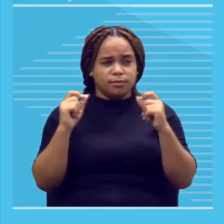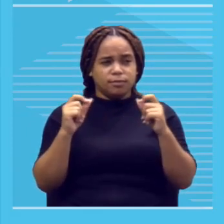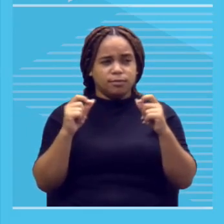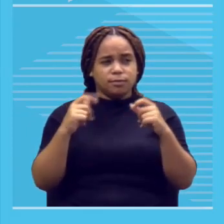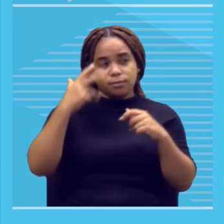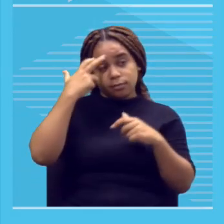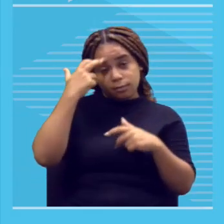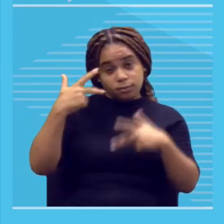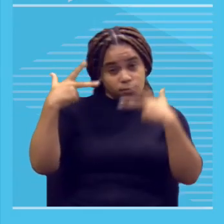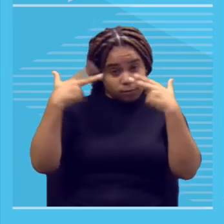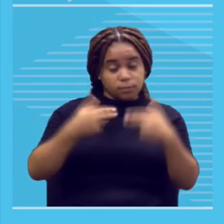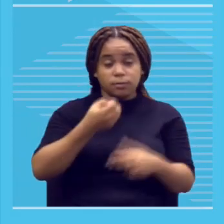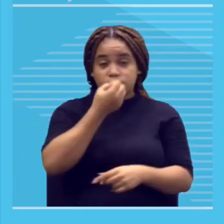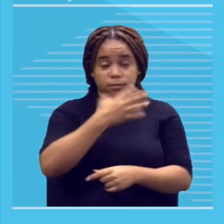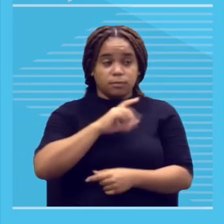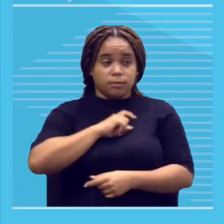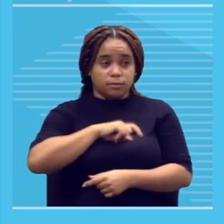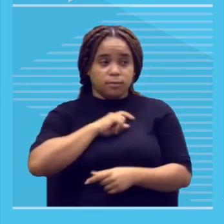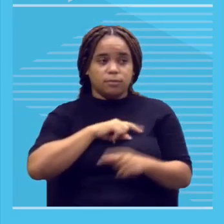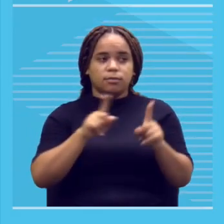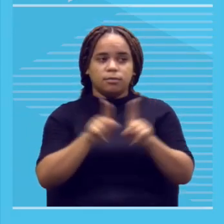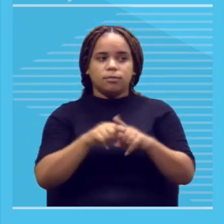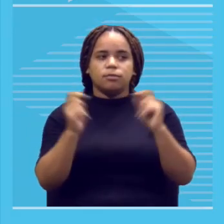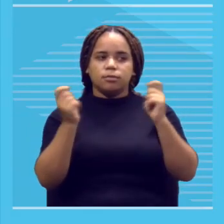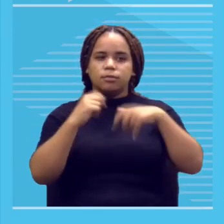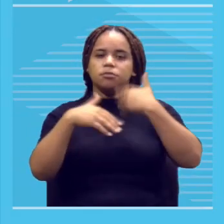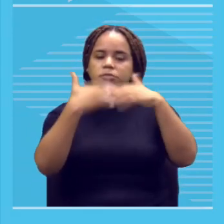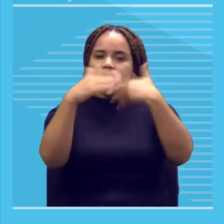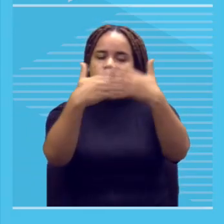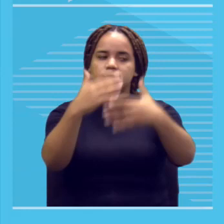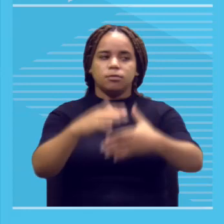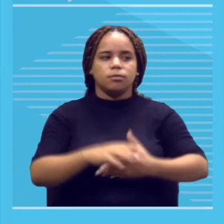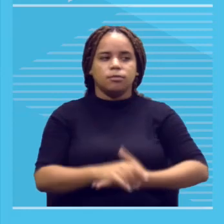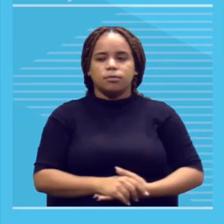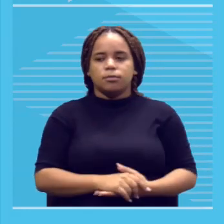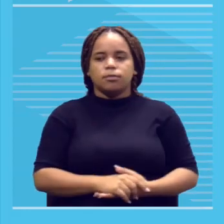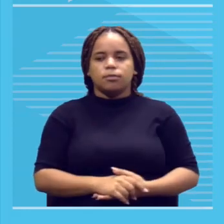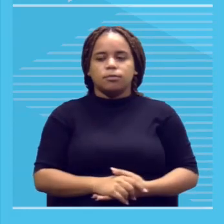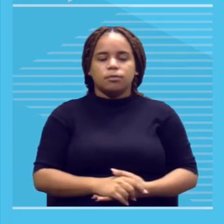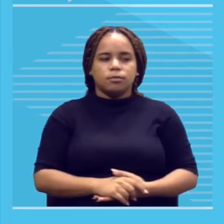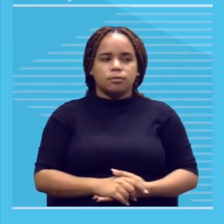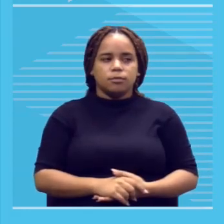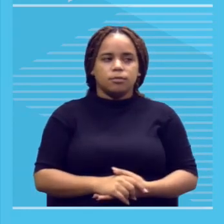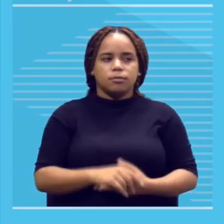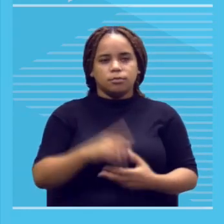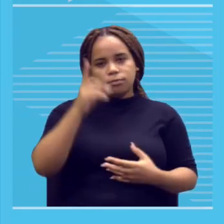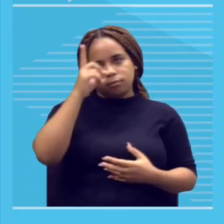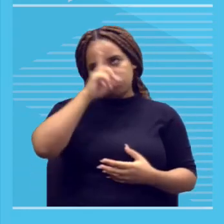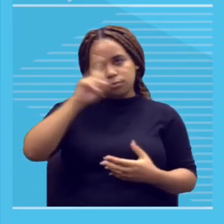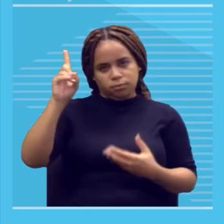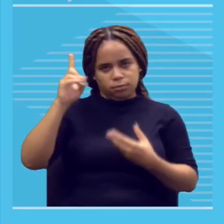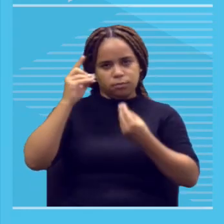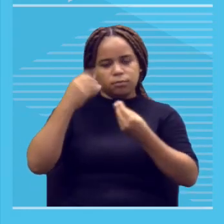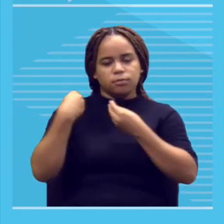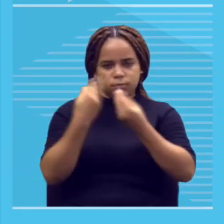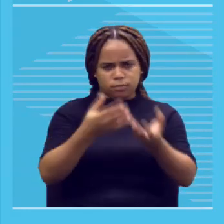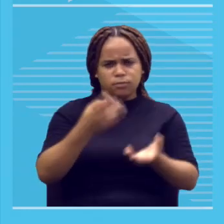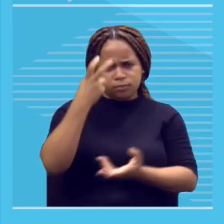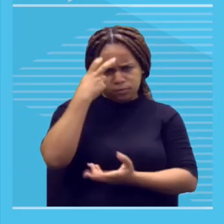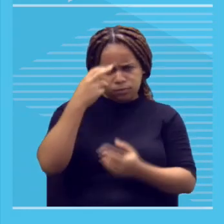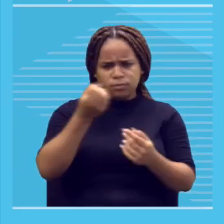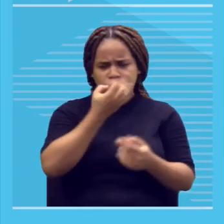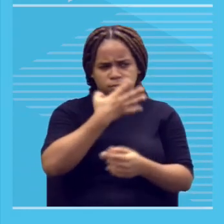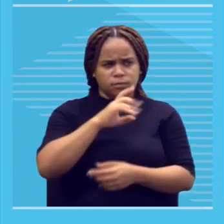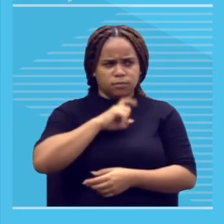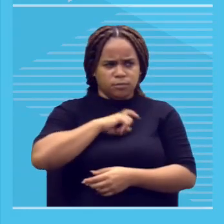têm a inteligência do bem e do mal e a faculdade progredir não Deus não deu Deus a eles a inteligência do